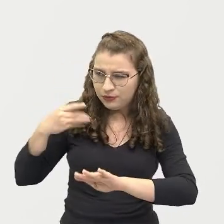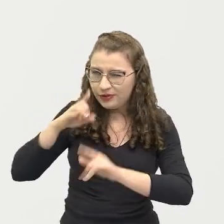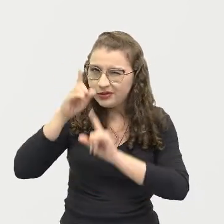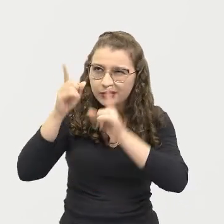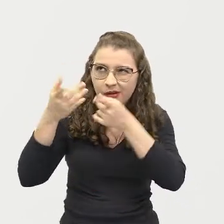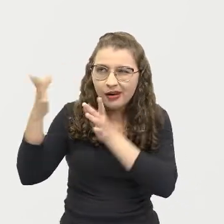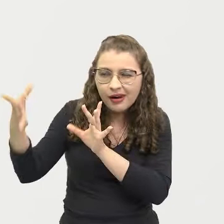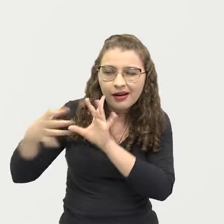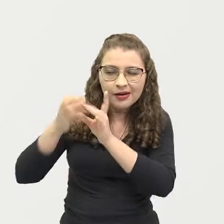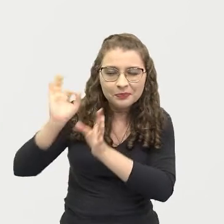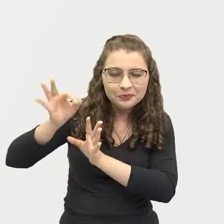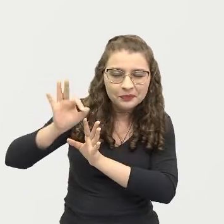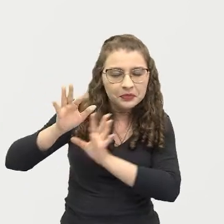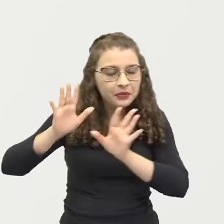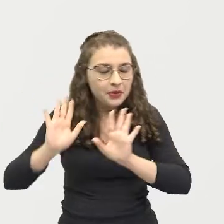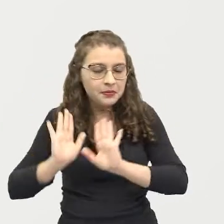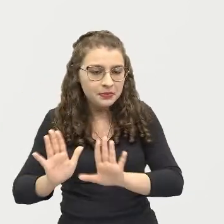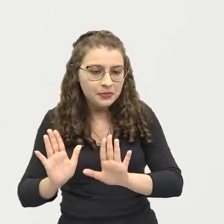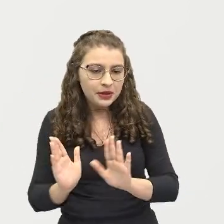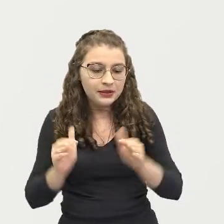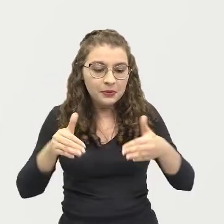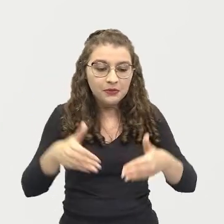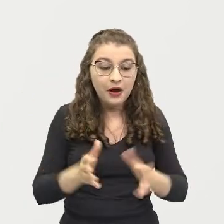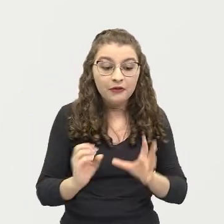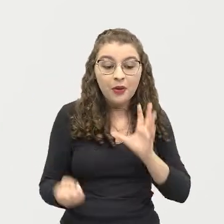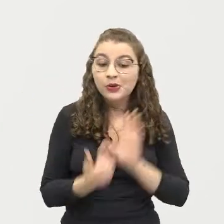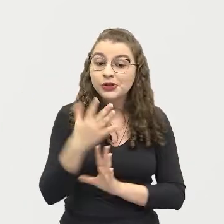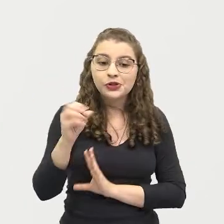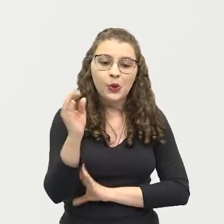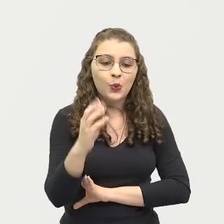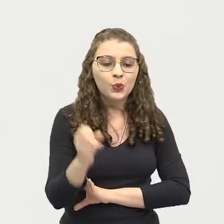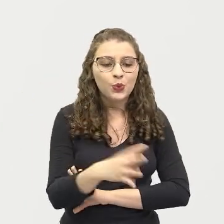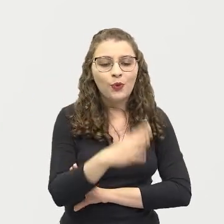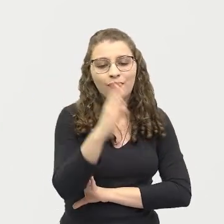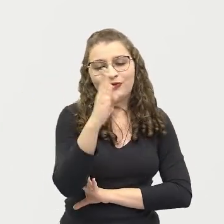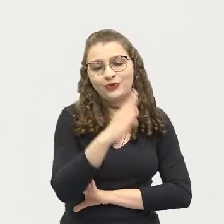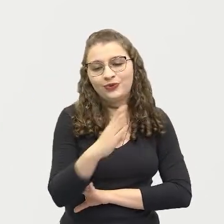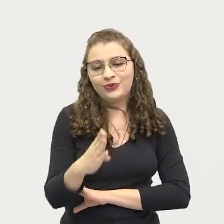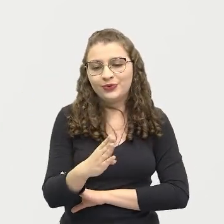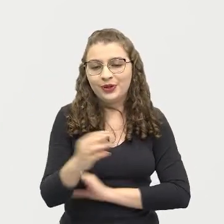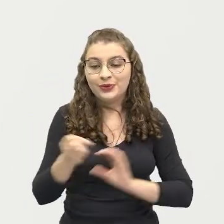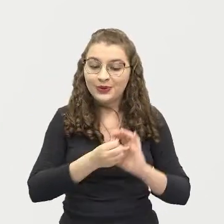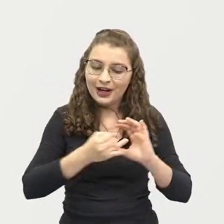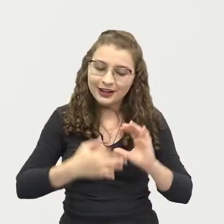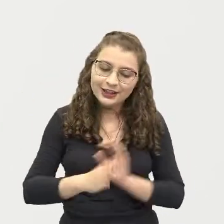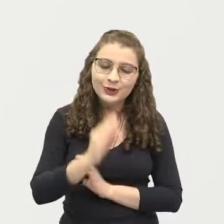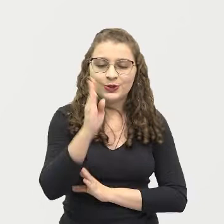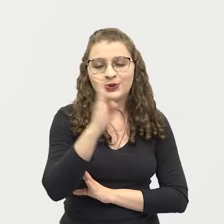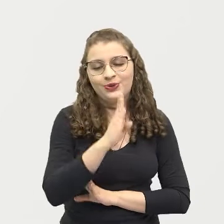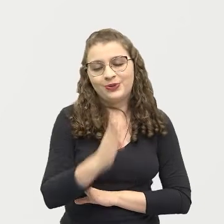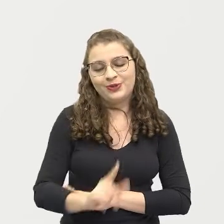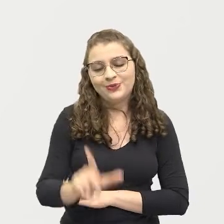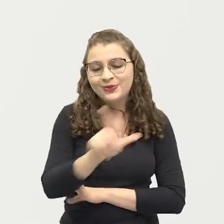ideia, mas para fazer um novo, uma linguagem brasileira, um romance brasileiro, uma